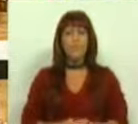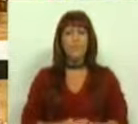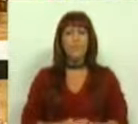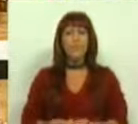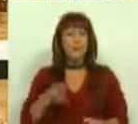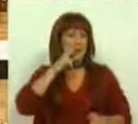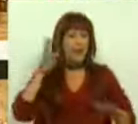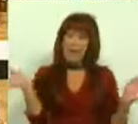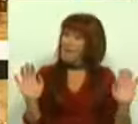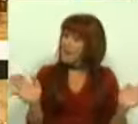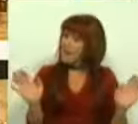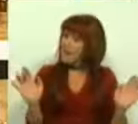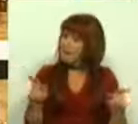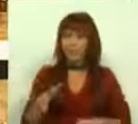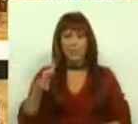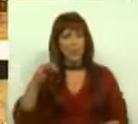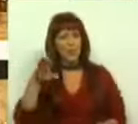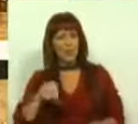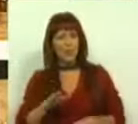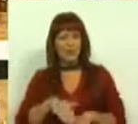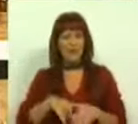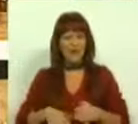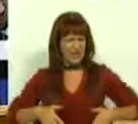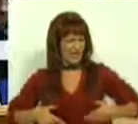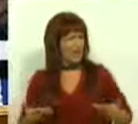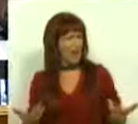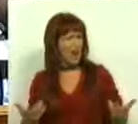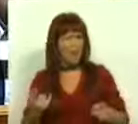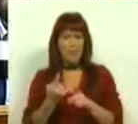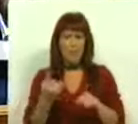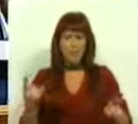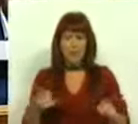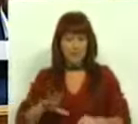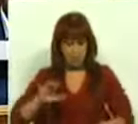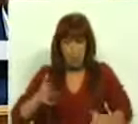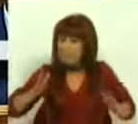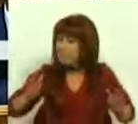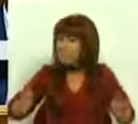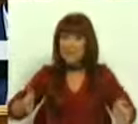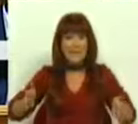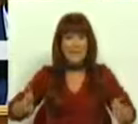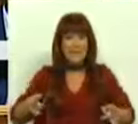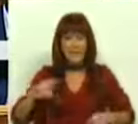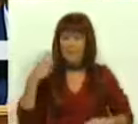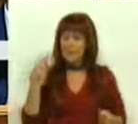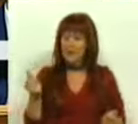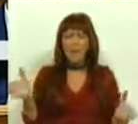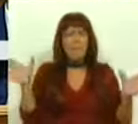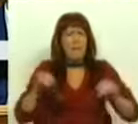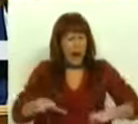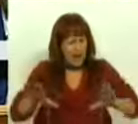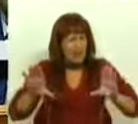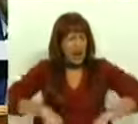Será indesculpável que o Partido Socialista faça essa greve, porque o país precisa bem mais